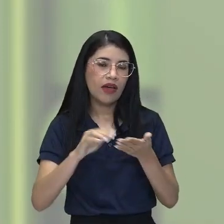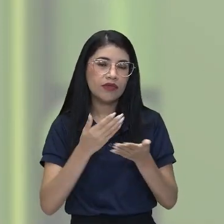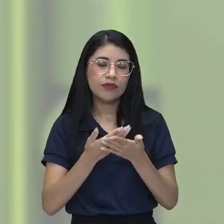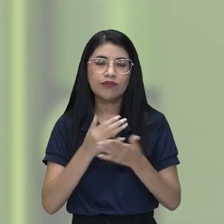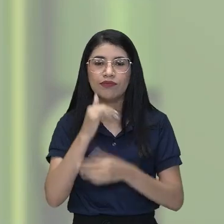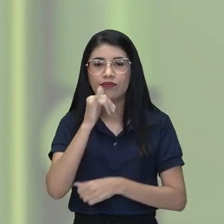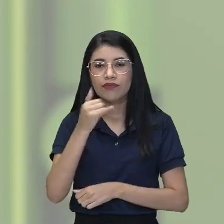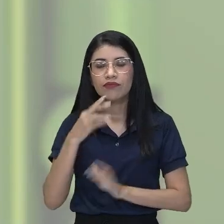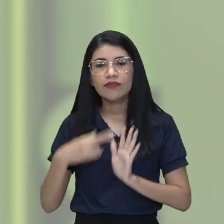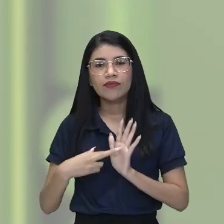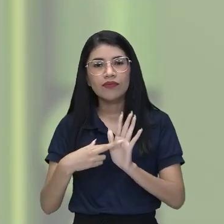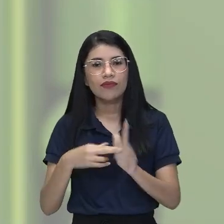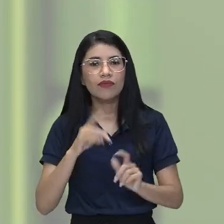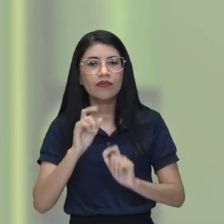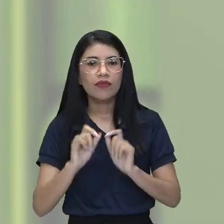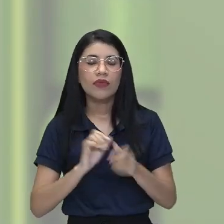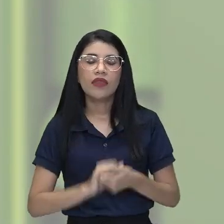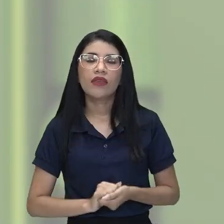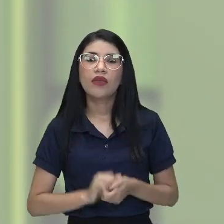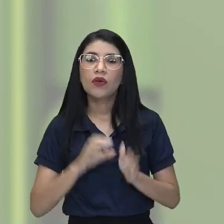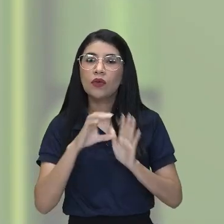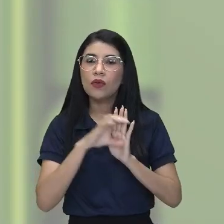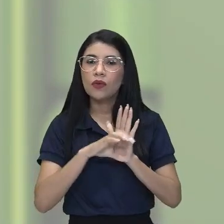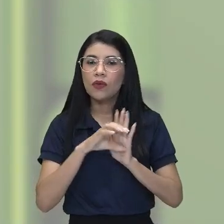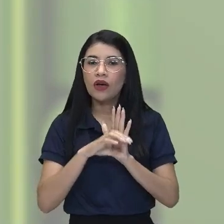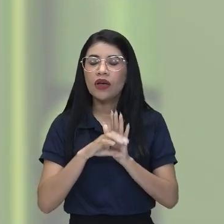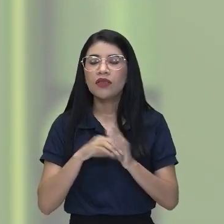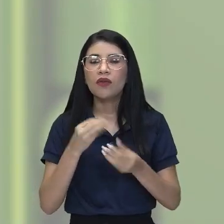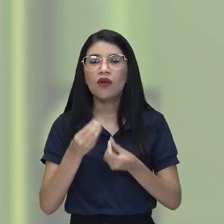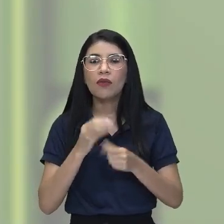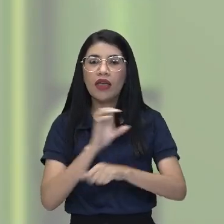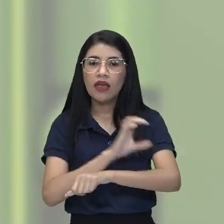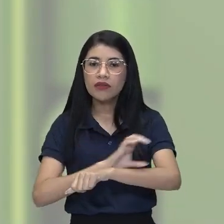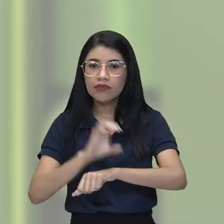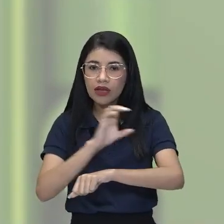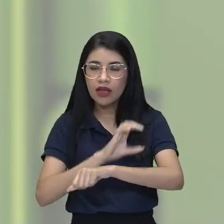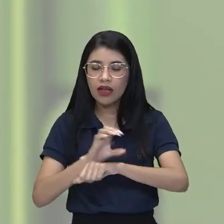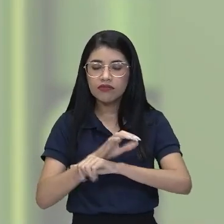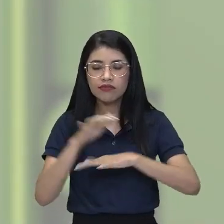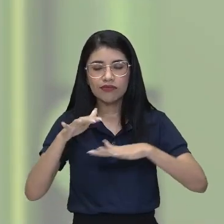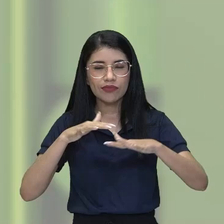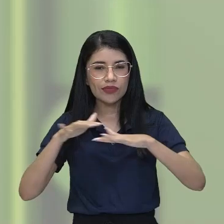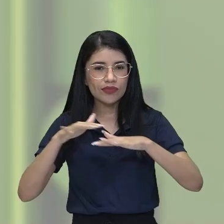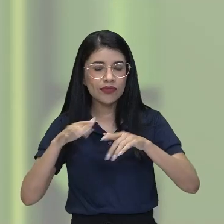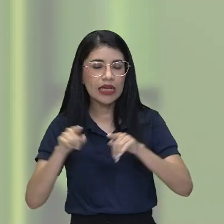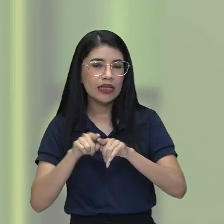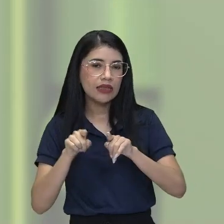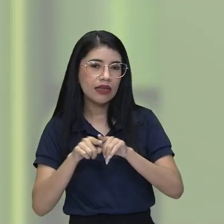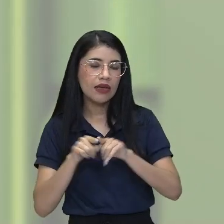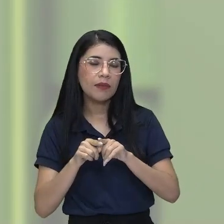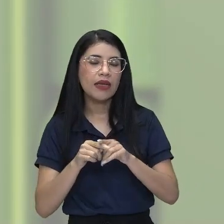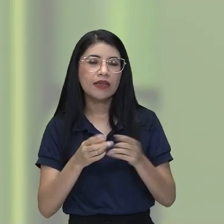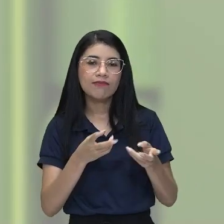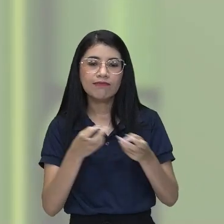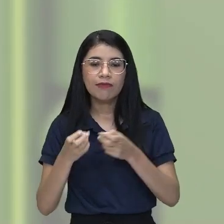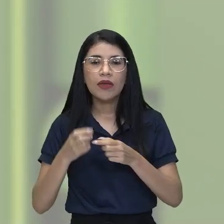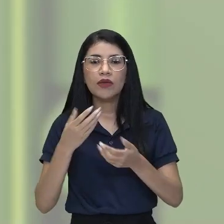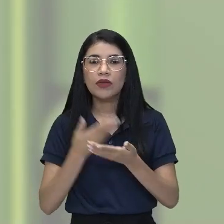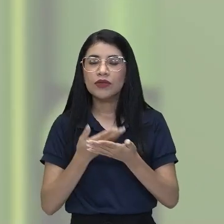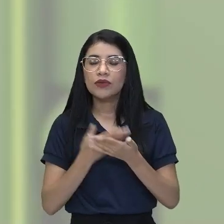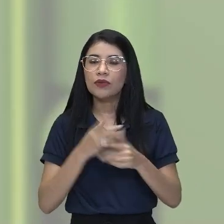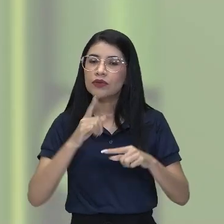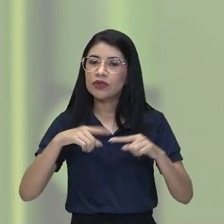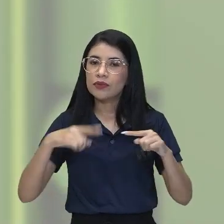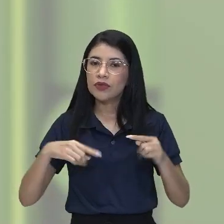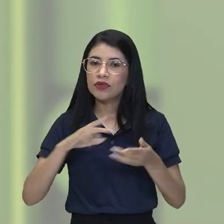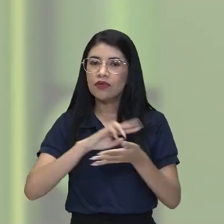ela representa a definição das cargas elétricas em movimento. Vimos esses dispositivos, vimos